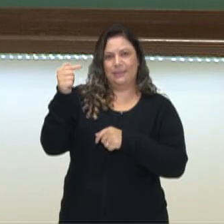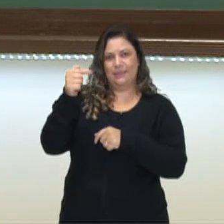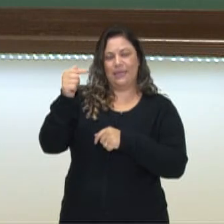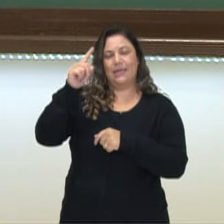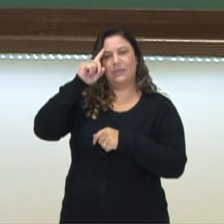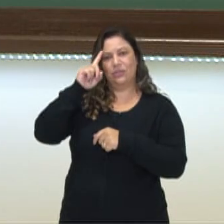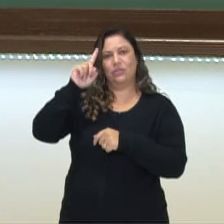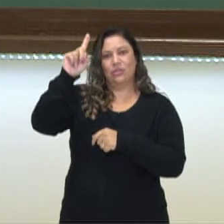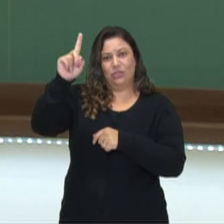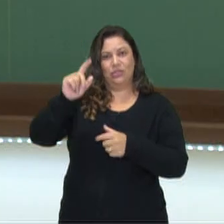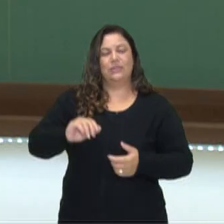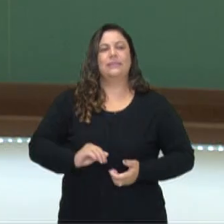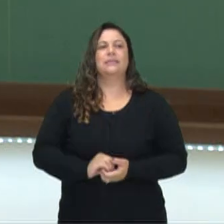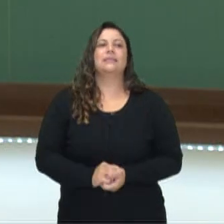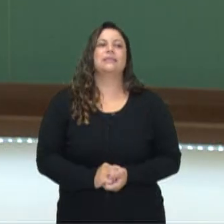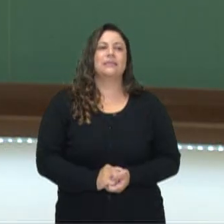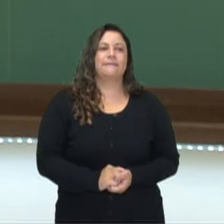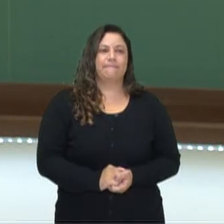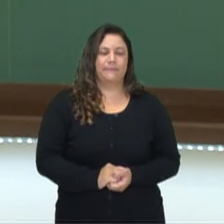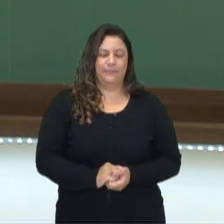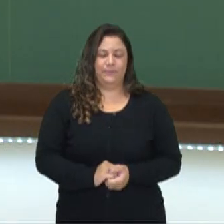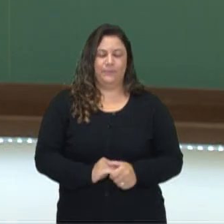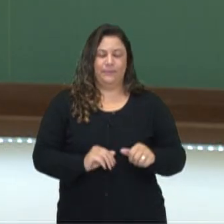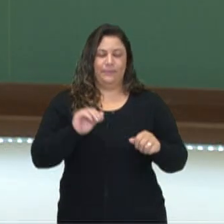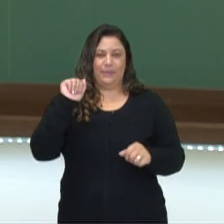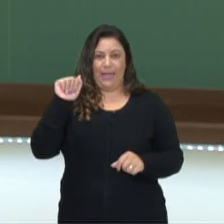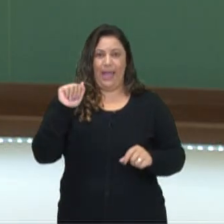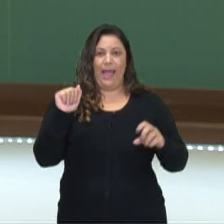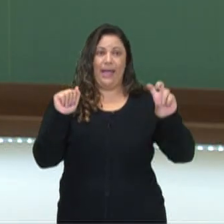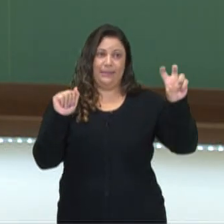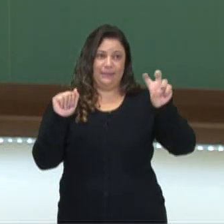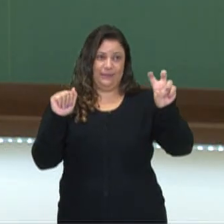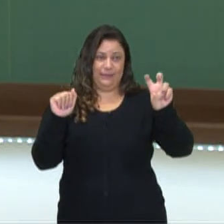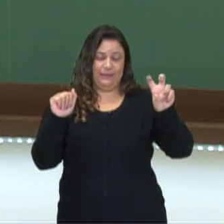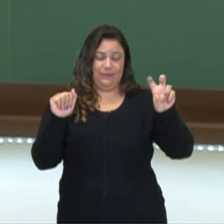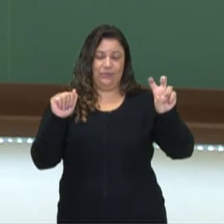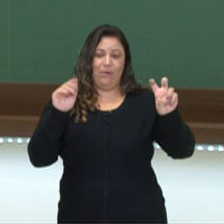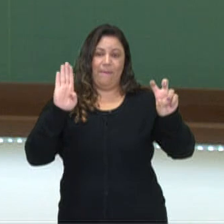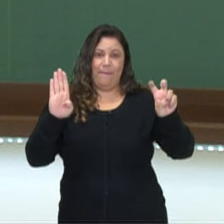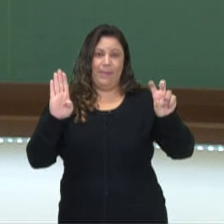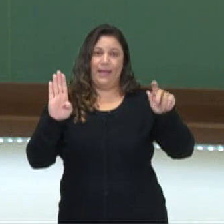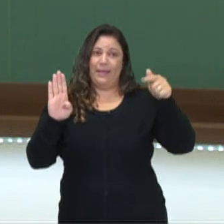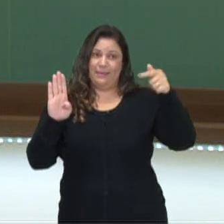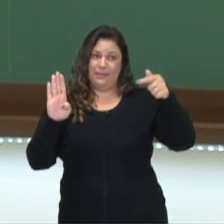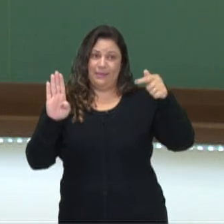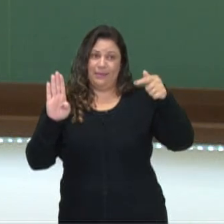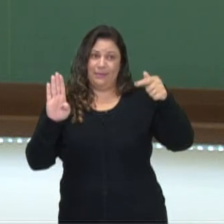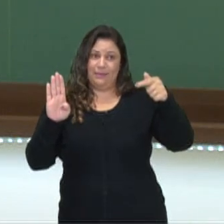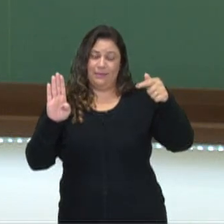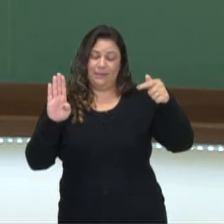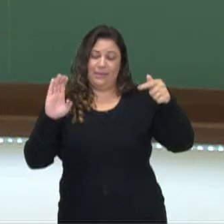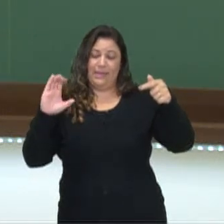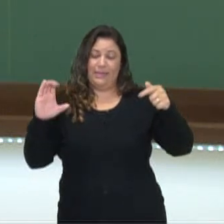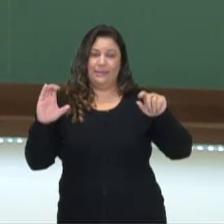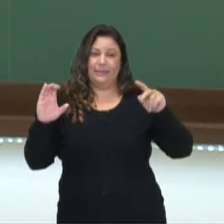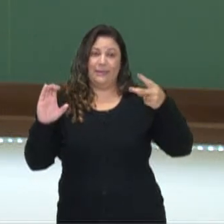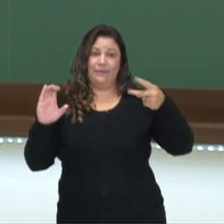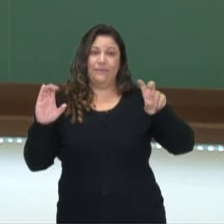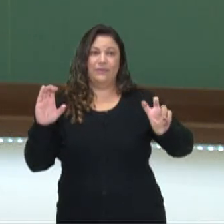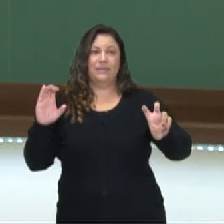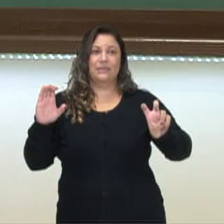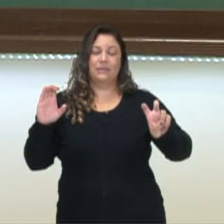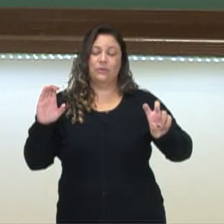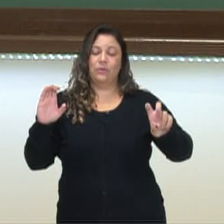A, ela vai ter nascido há 5 dias atrás, ela vai ter nascido há 7 dias atrás, 25 dias atrás